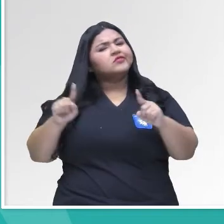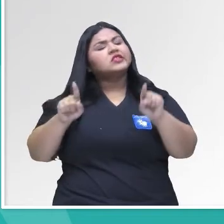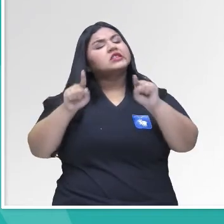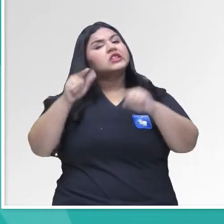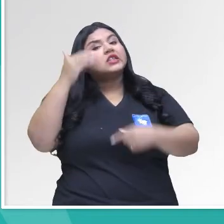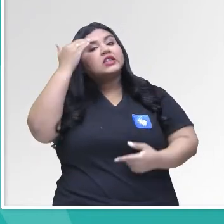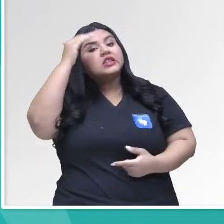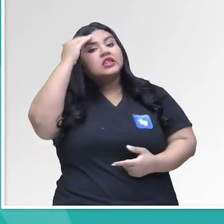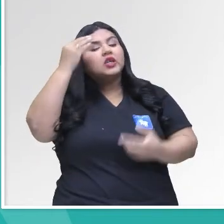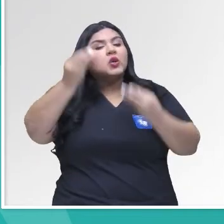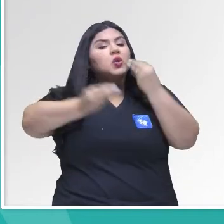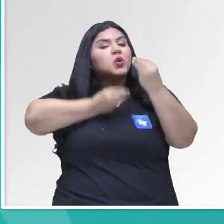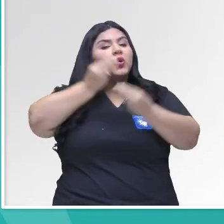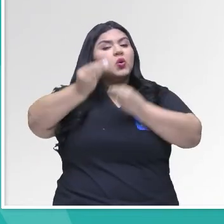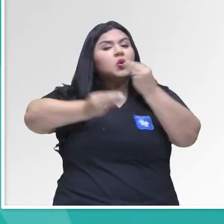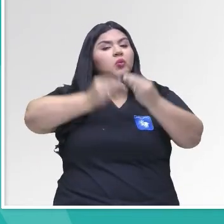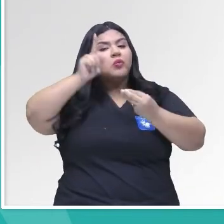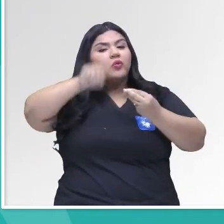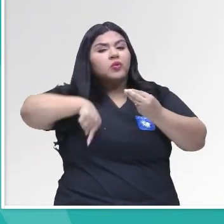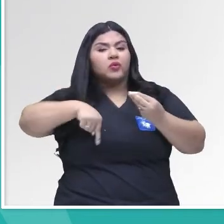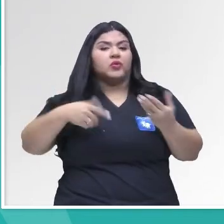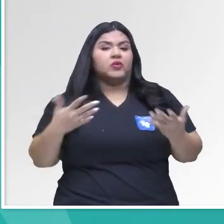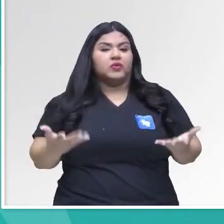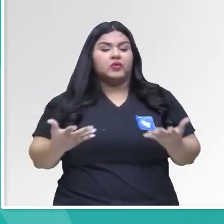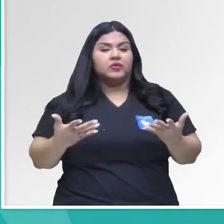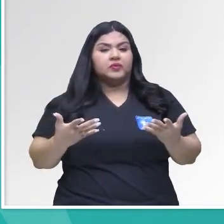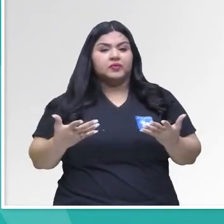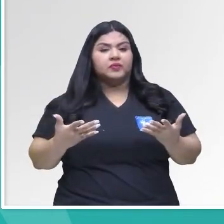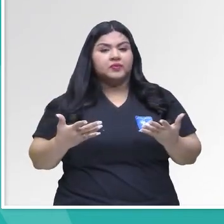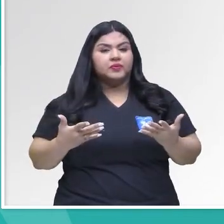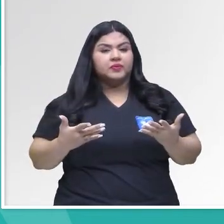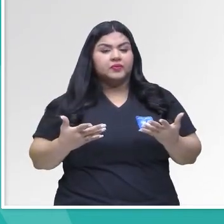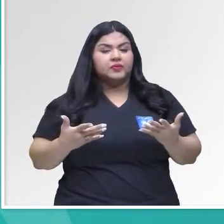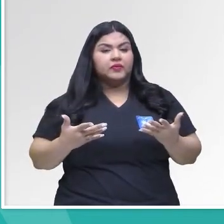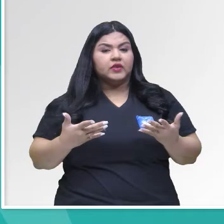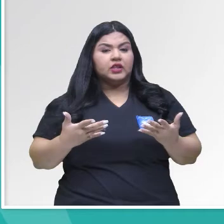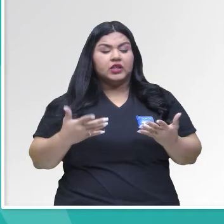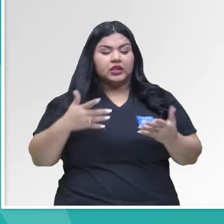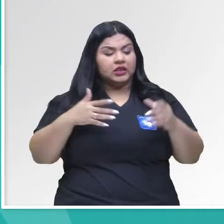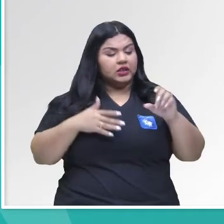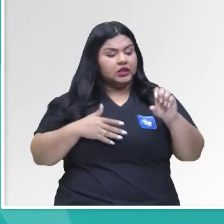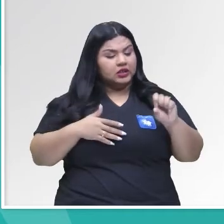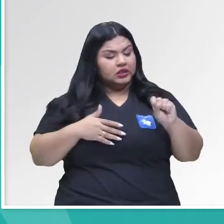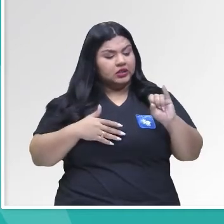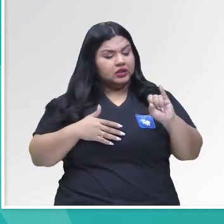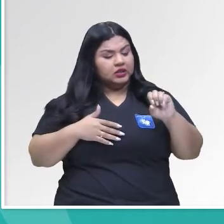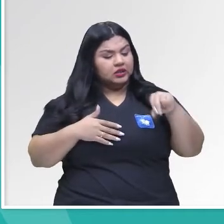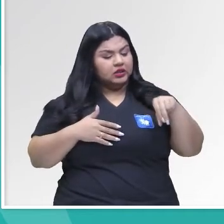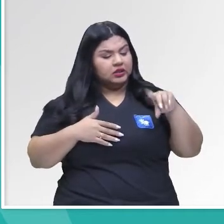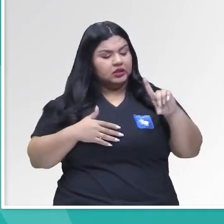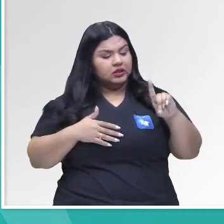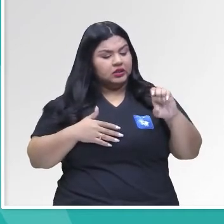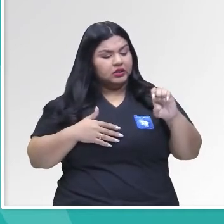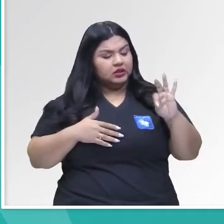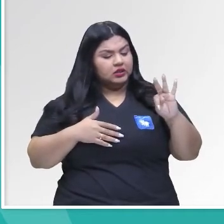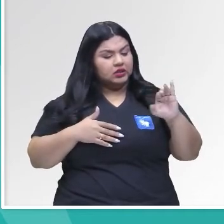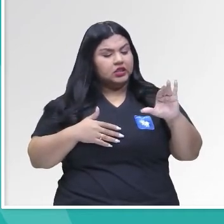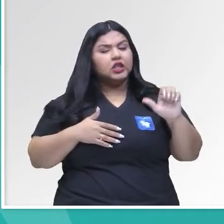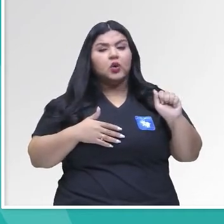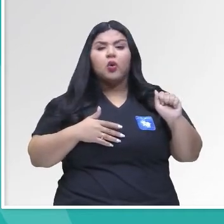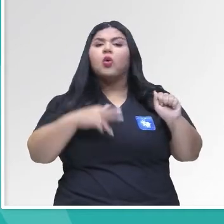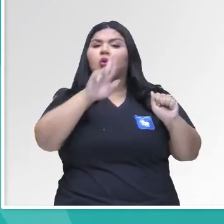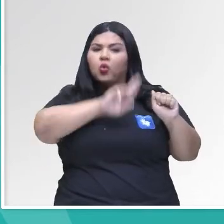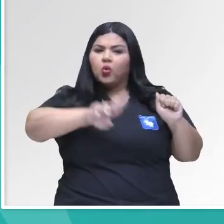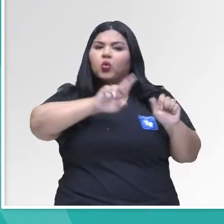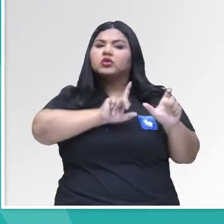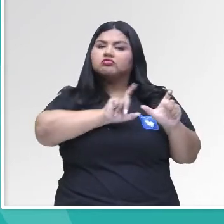como elas funcionam, como é que elas são. Né? Então, sindéticas é quando eu uso a conjunção. Assindéticas não